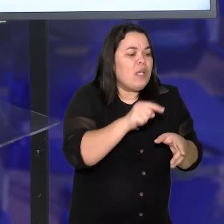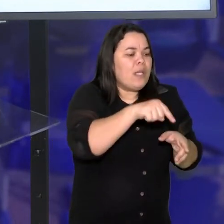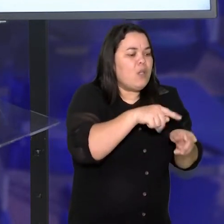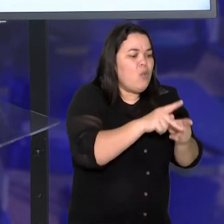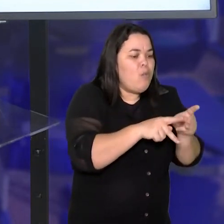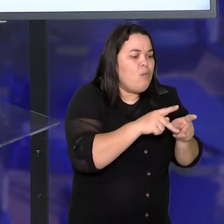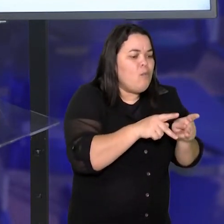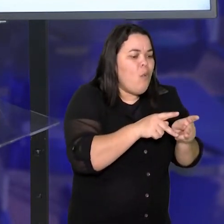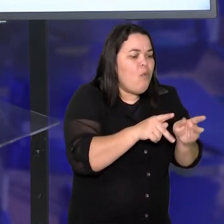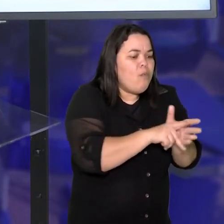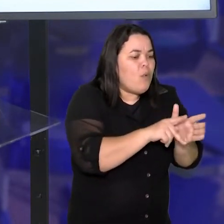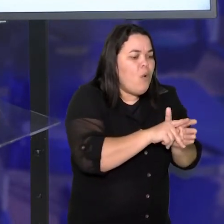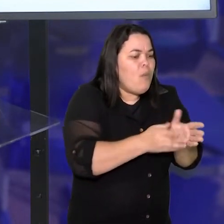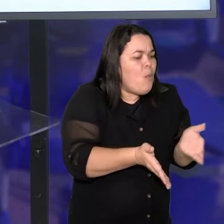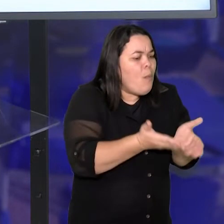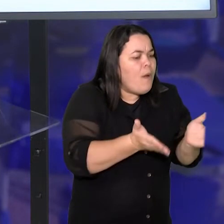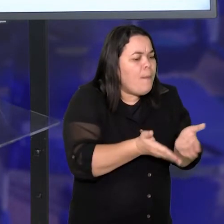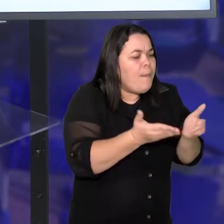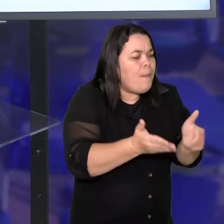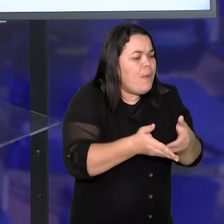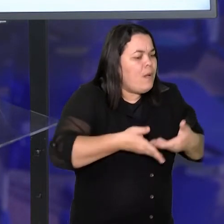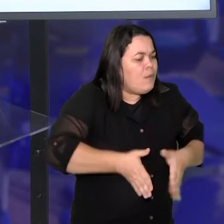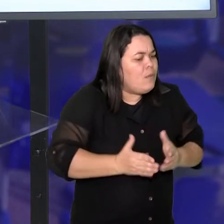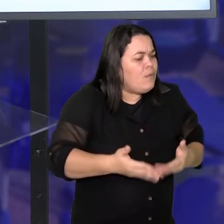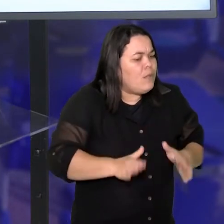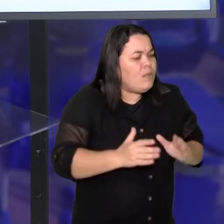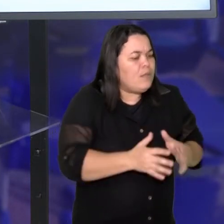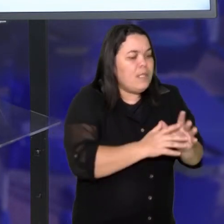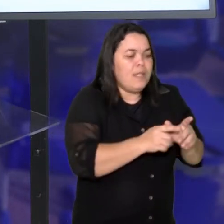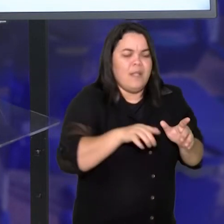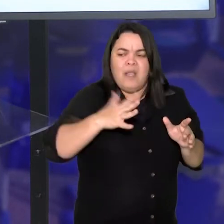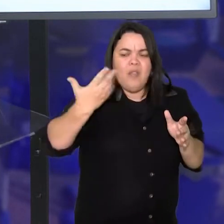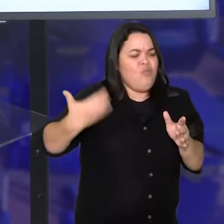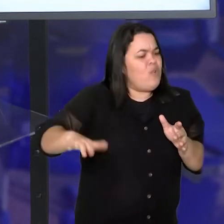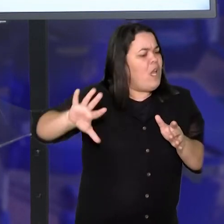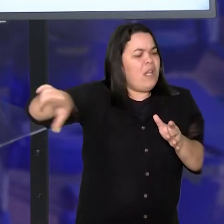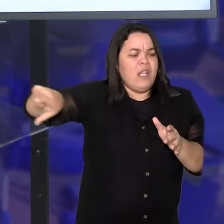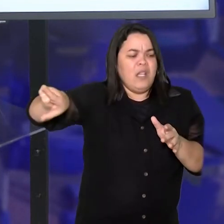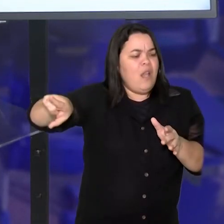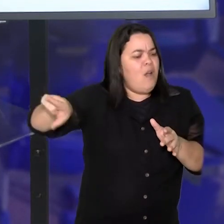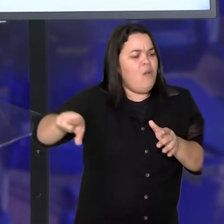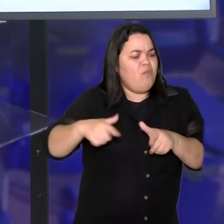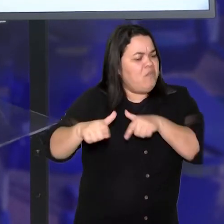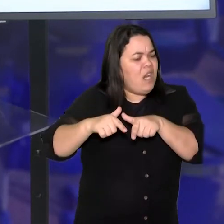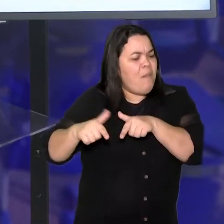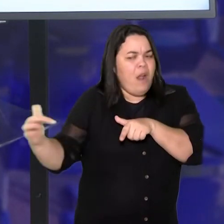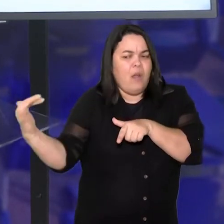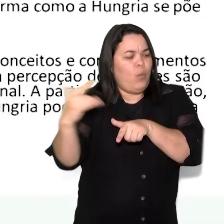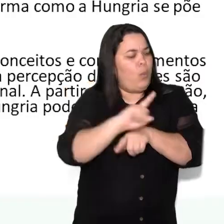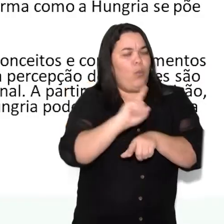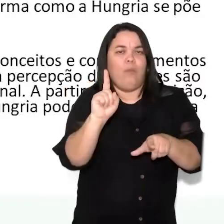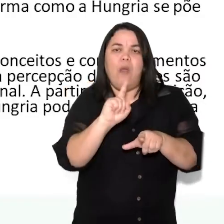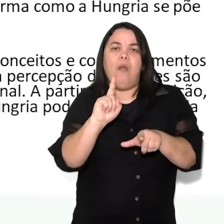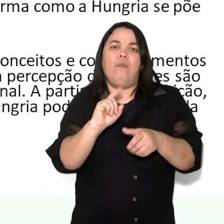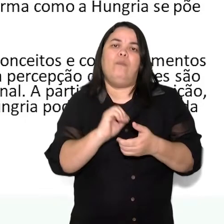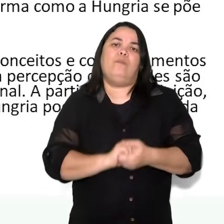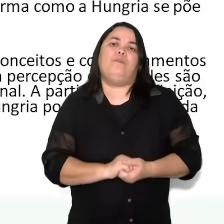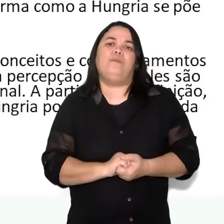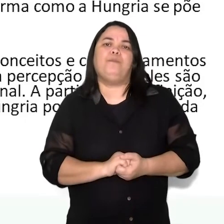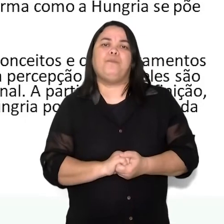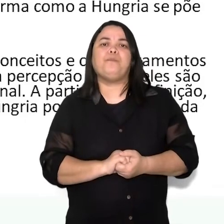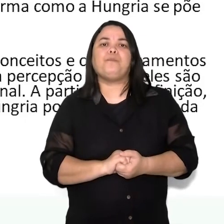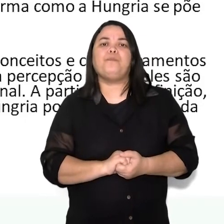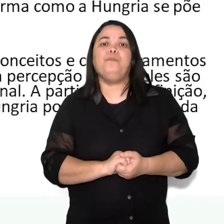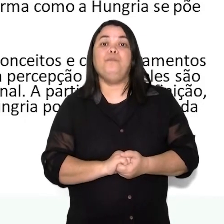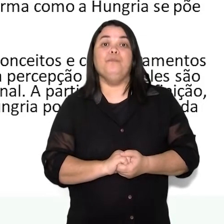seja colocando cerca no meio do caminho mesmo, cerca física, para que essas pessoas não venham a chegar lá. E a letra B, a ONU, por meio